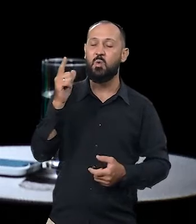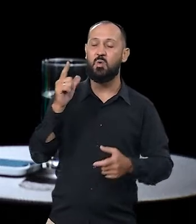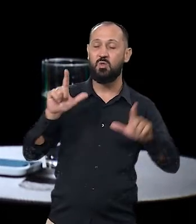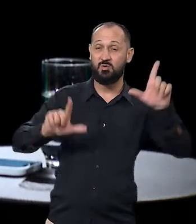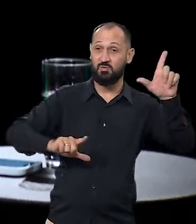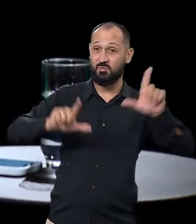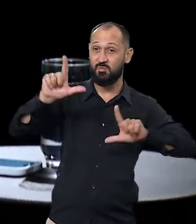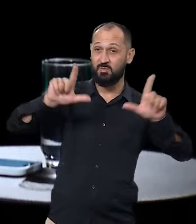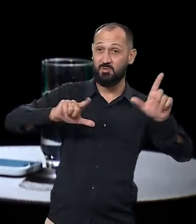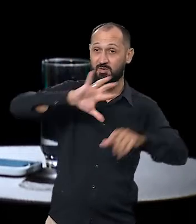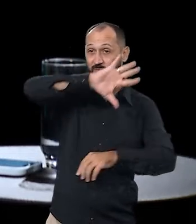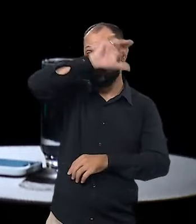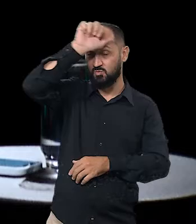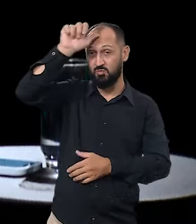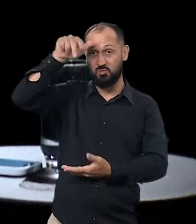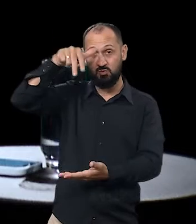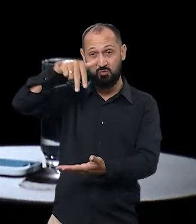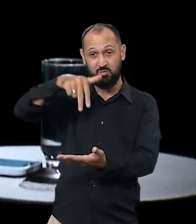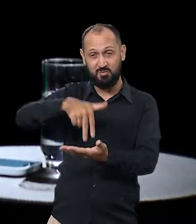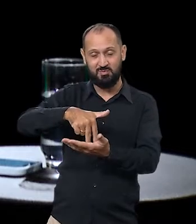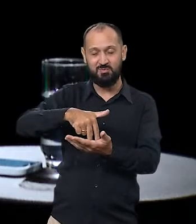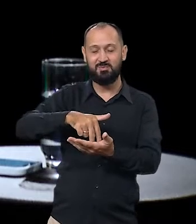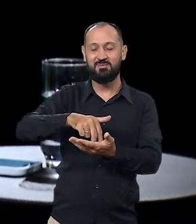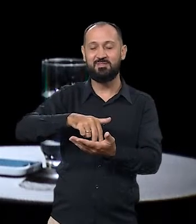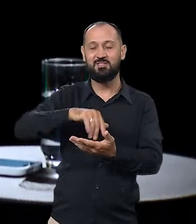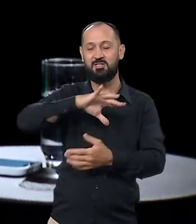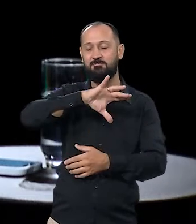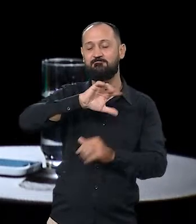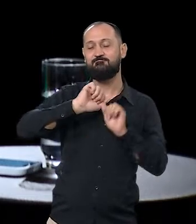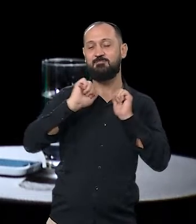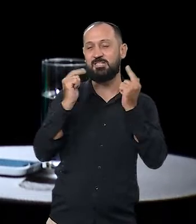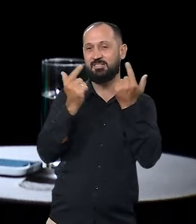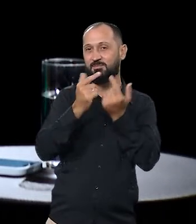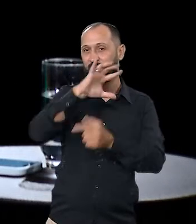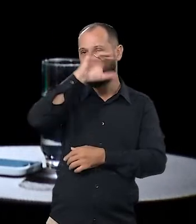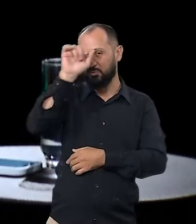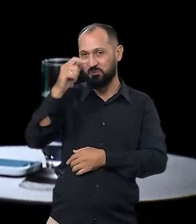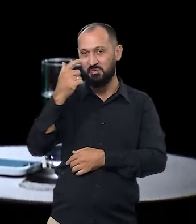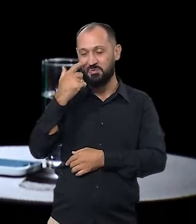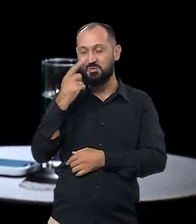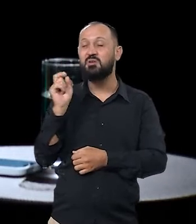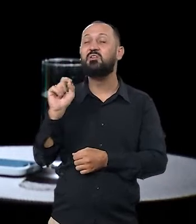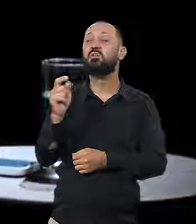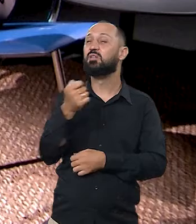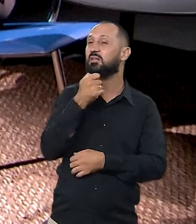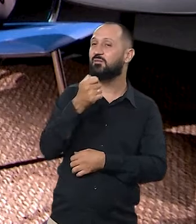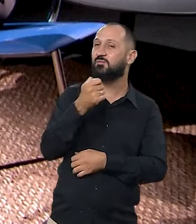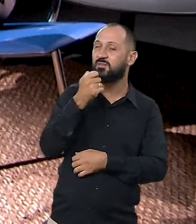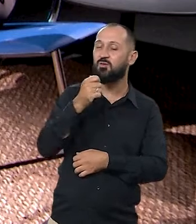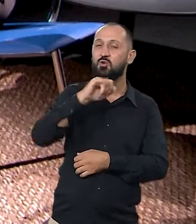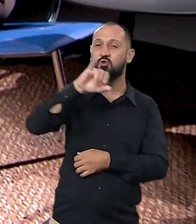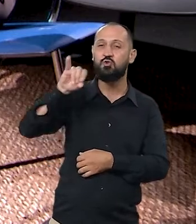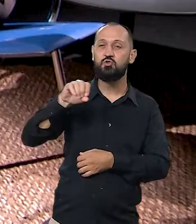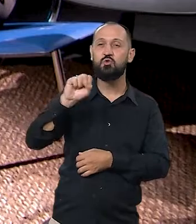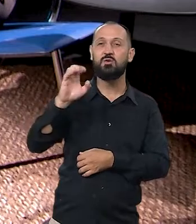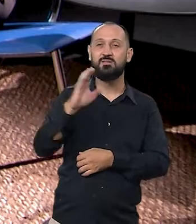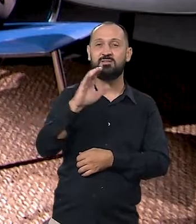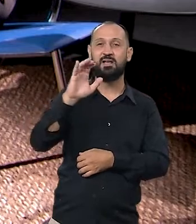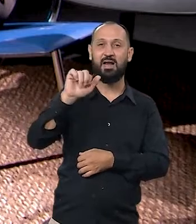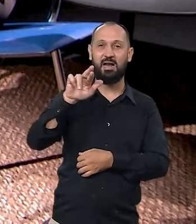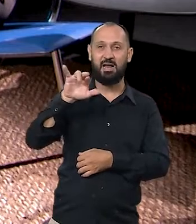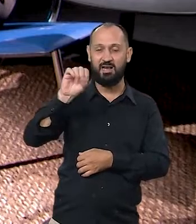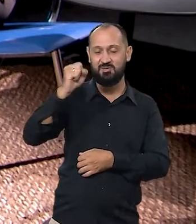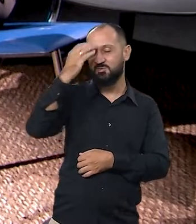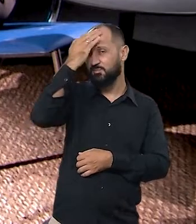Programa Personalidades da TV Assembleia Legislativa de Mato Grosso do Sul está de volta e o nosso entrevistado é José Carlos Barbosa,